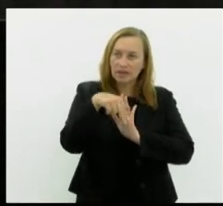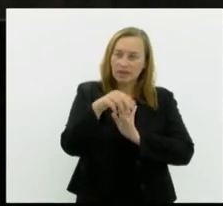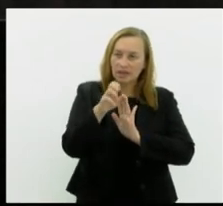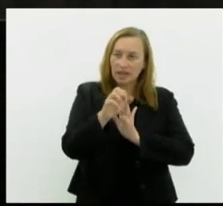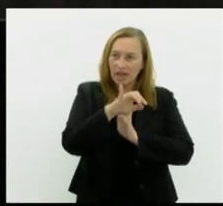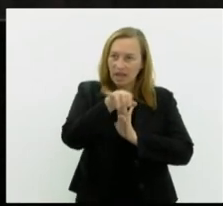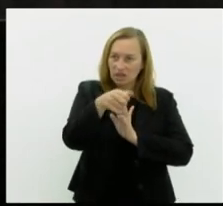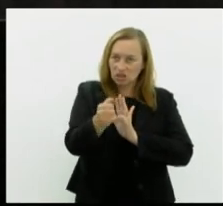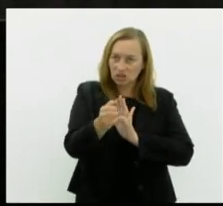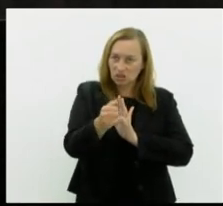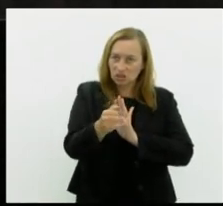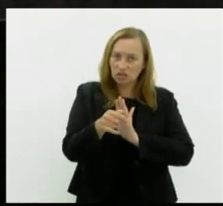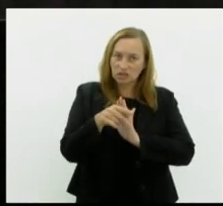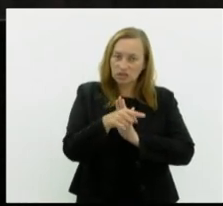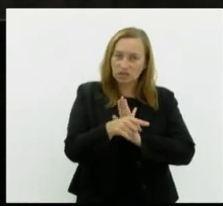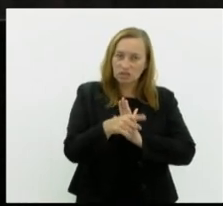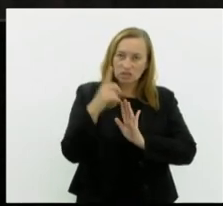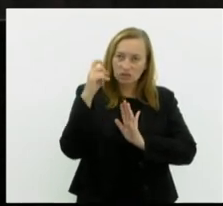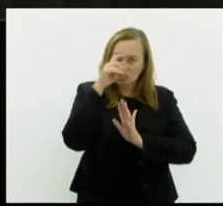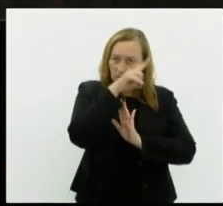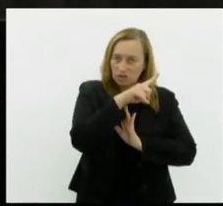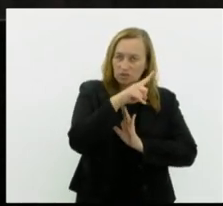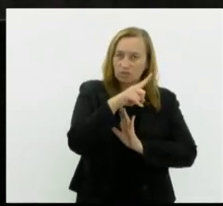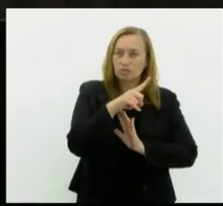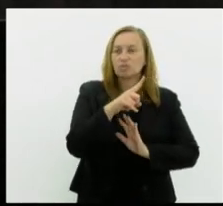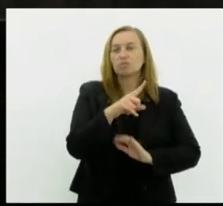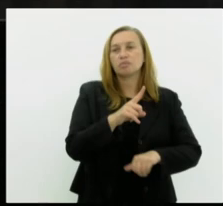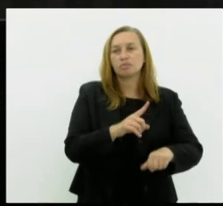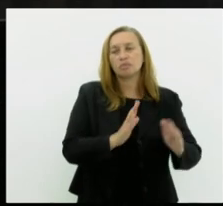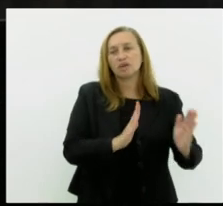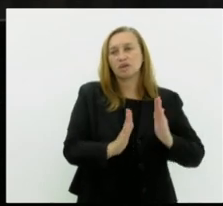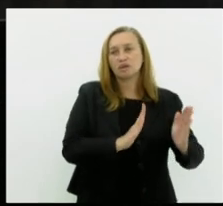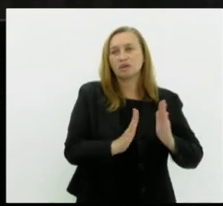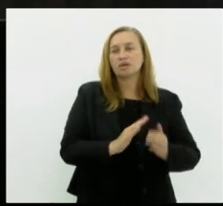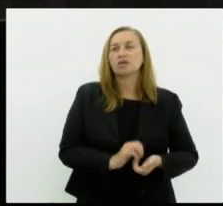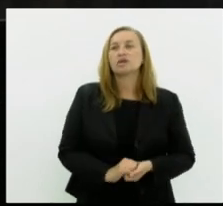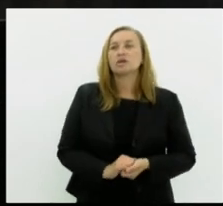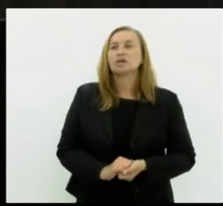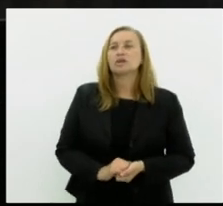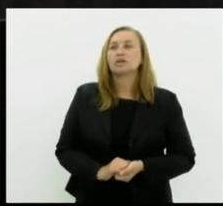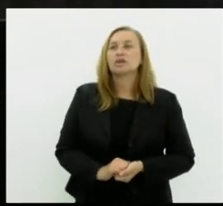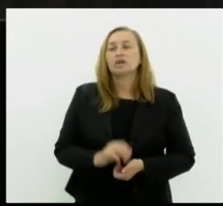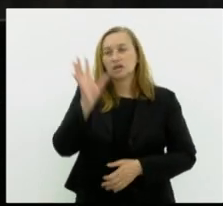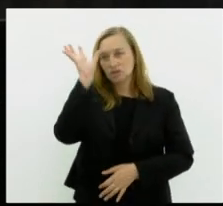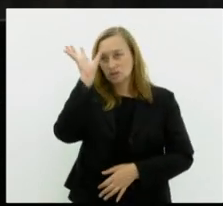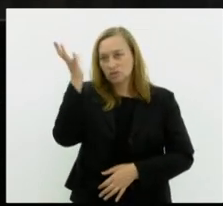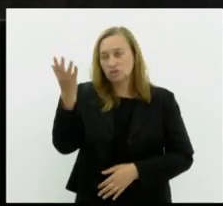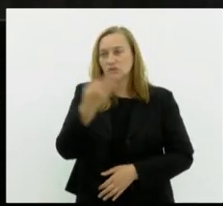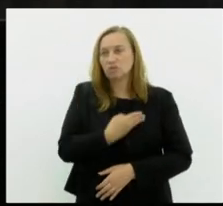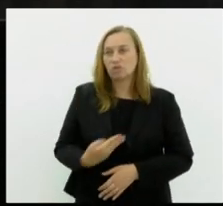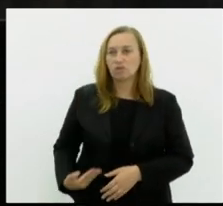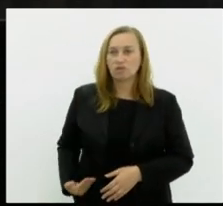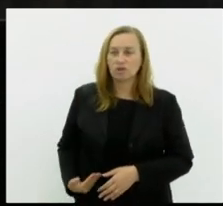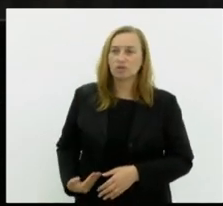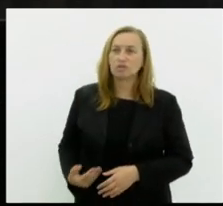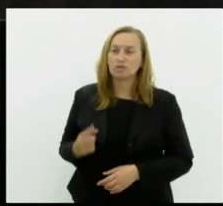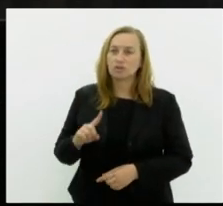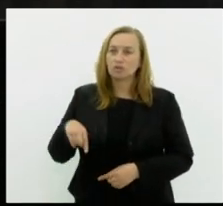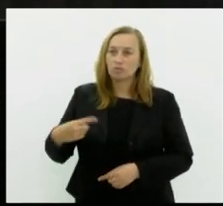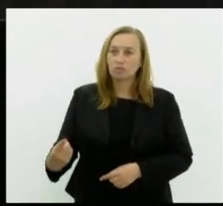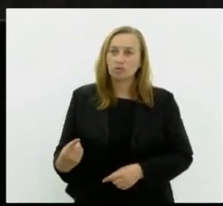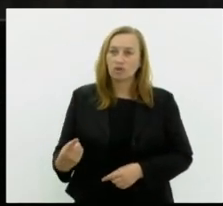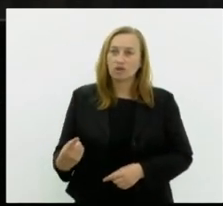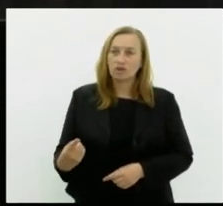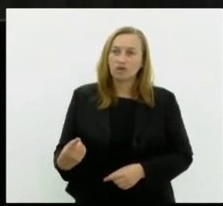e era final de governo. E a solução do governo seguinte, que foi o governo Fernando Henrique, foi